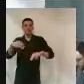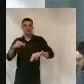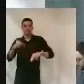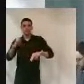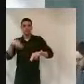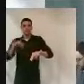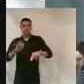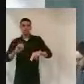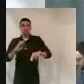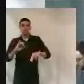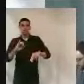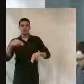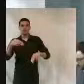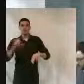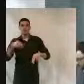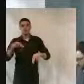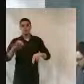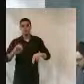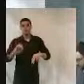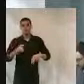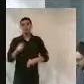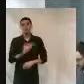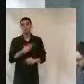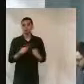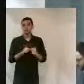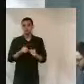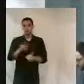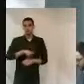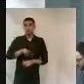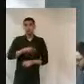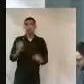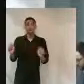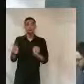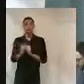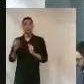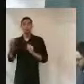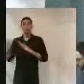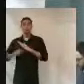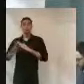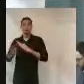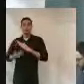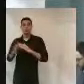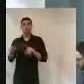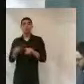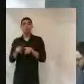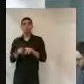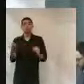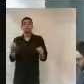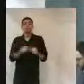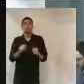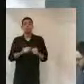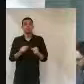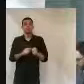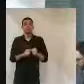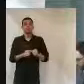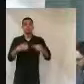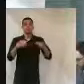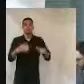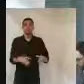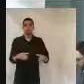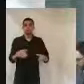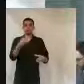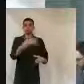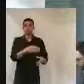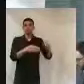Nós, em cooperação com a empresa de produção de tijolos, aqueles tijolos vermelhos de 8 furos,